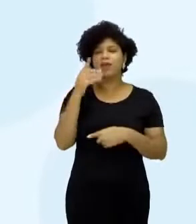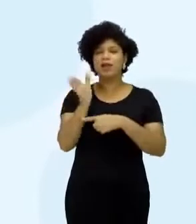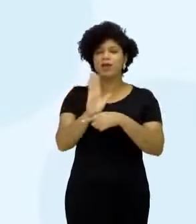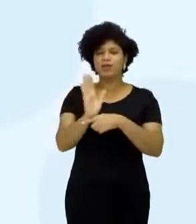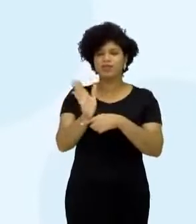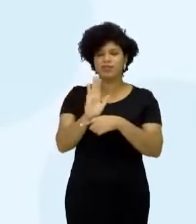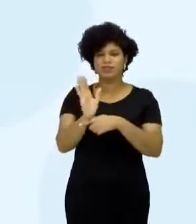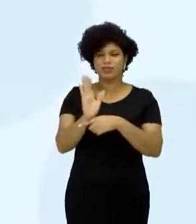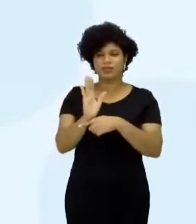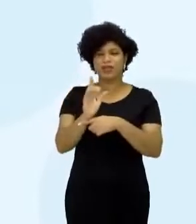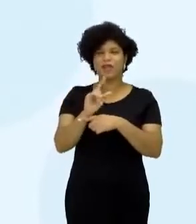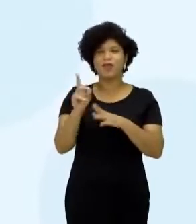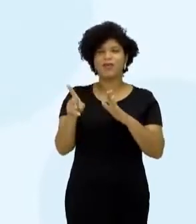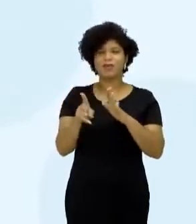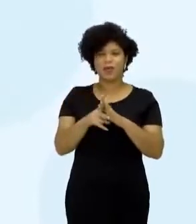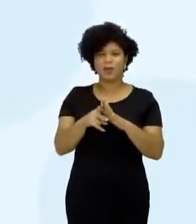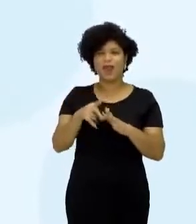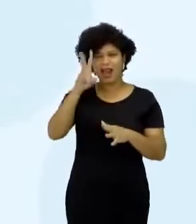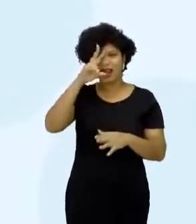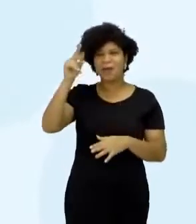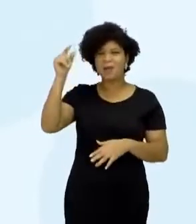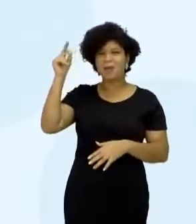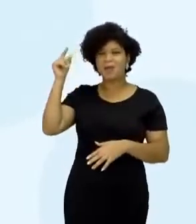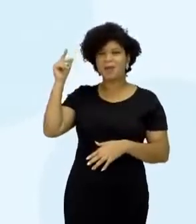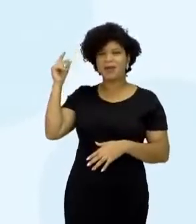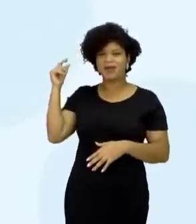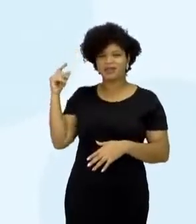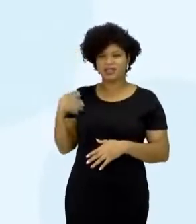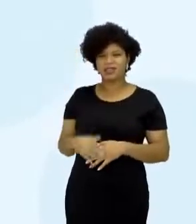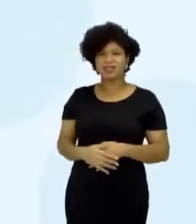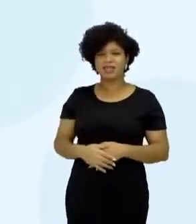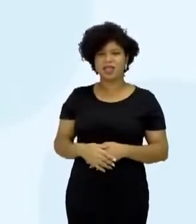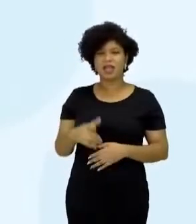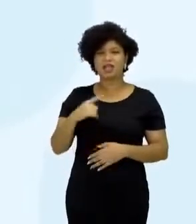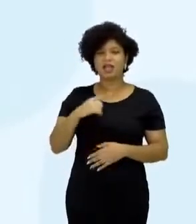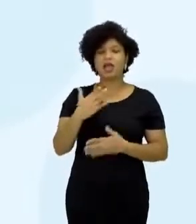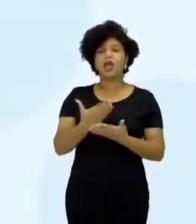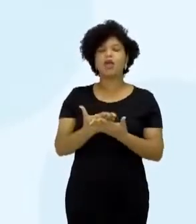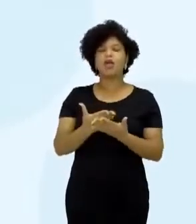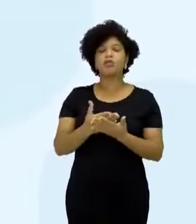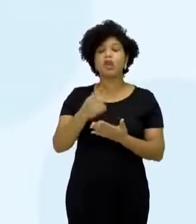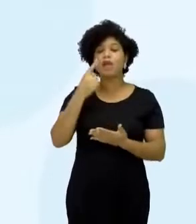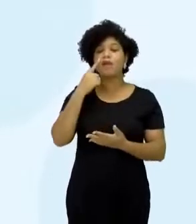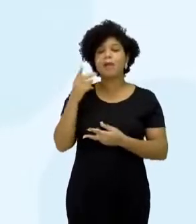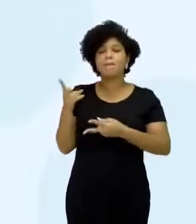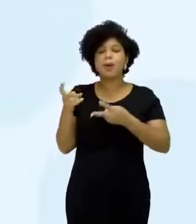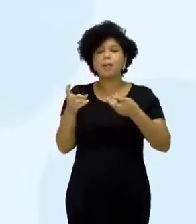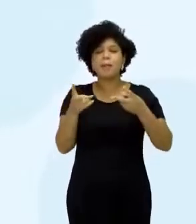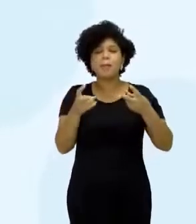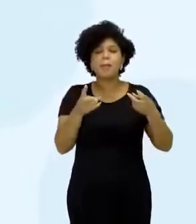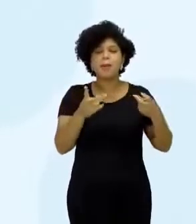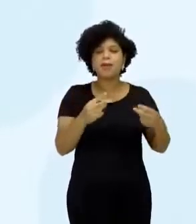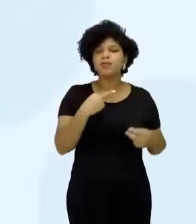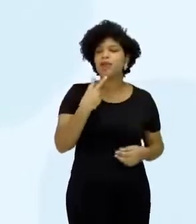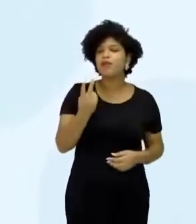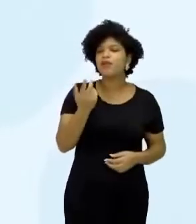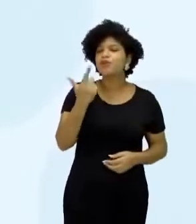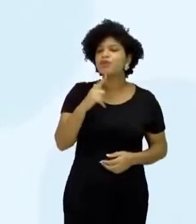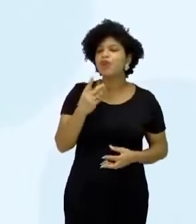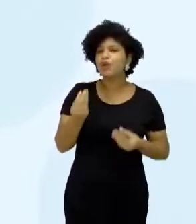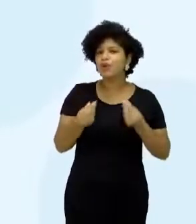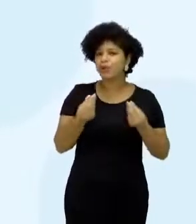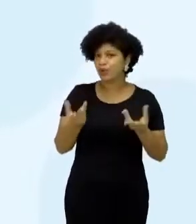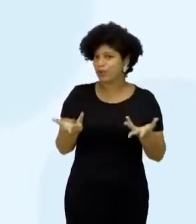que fizemos aí, professor Fábio aí. Um abraço para o professor Fábio, lá no Instituto de Física, sobre enxergando a voz. Certinho